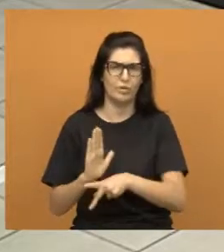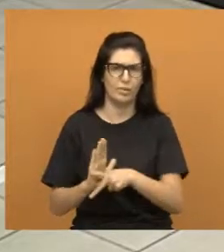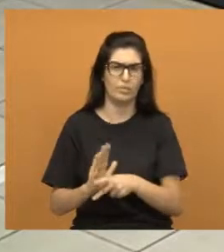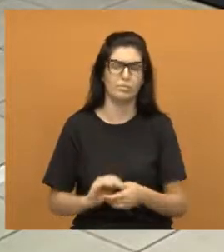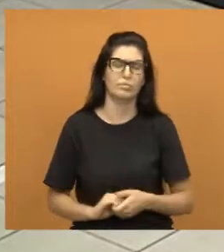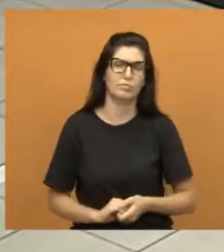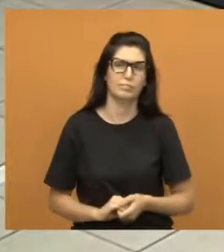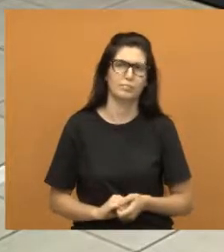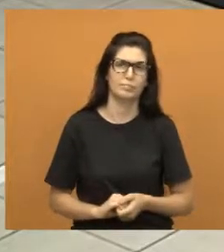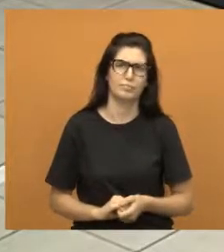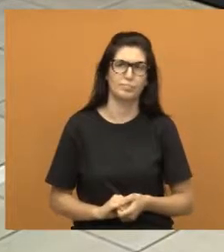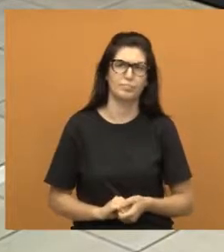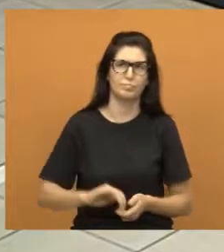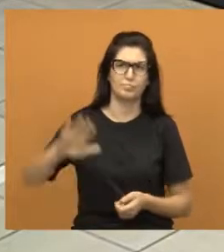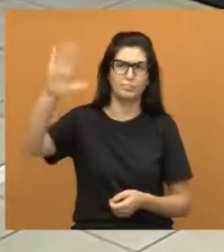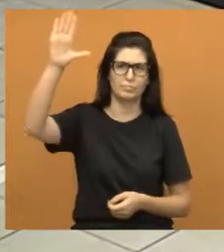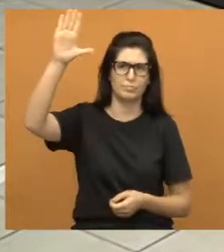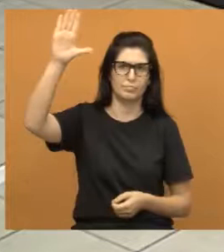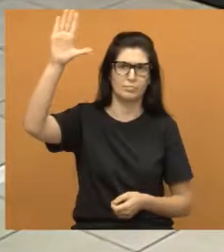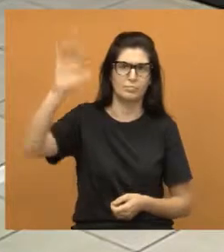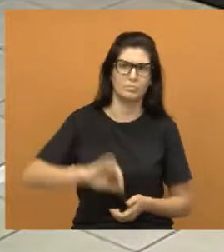sessões, que se manifestem levantando o braço.